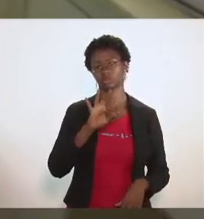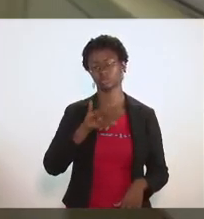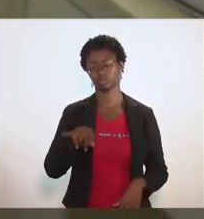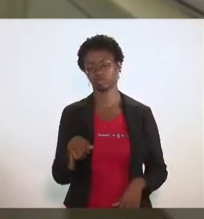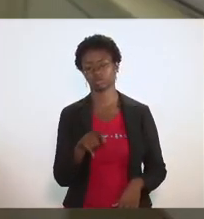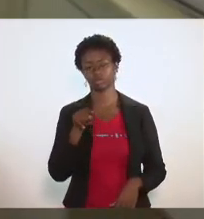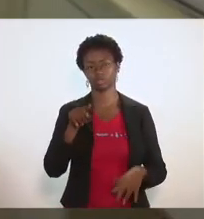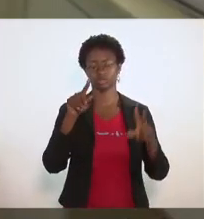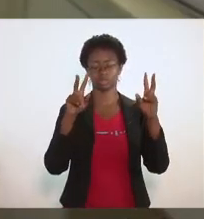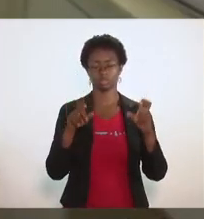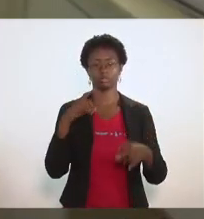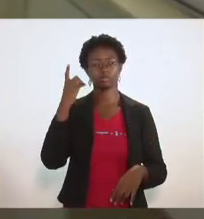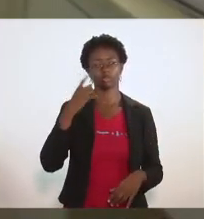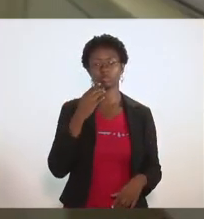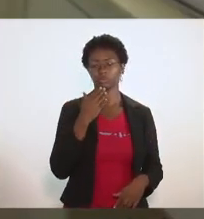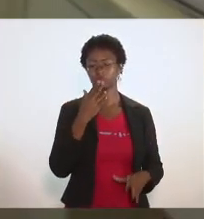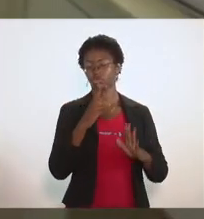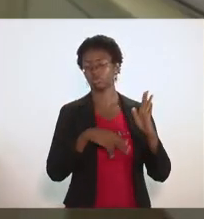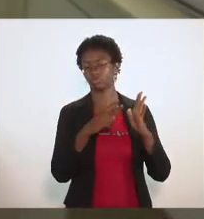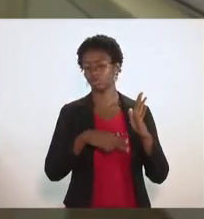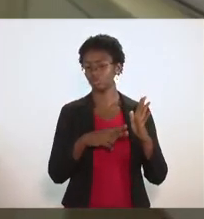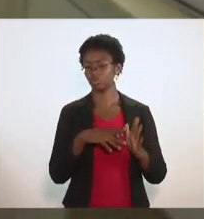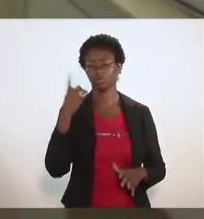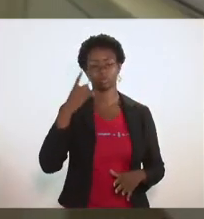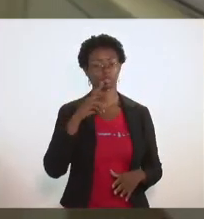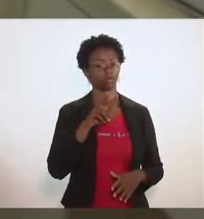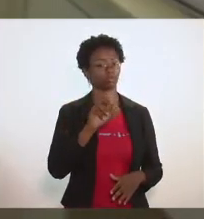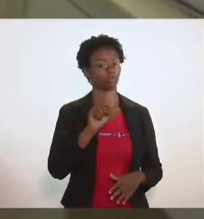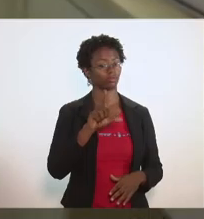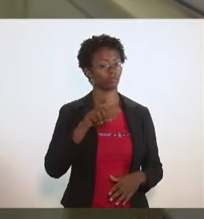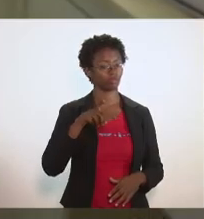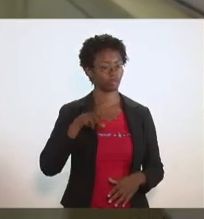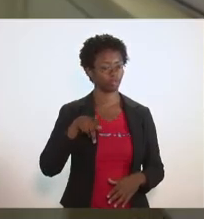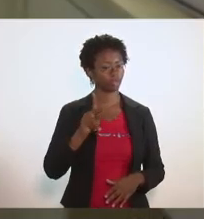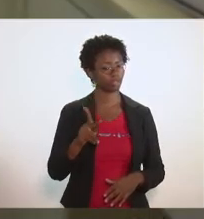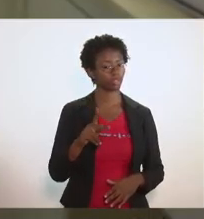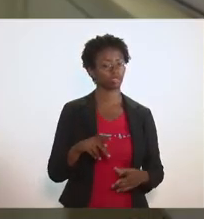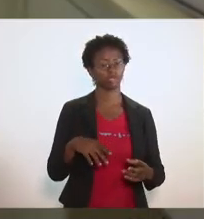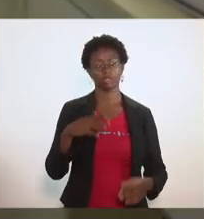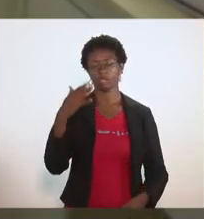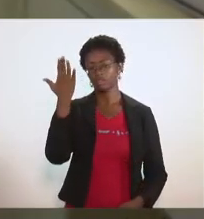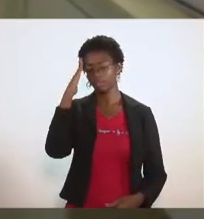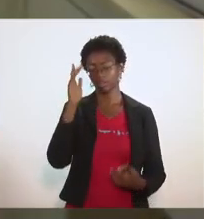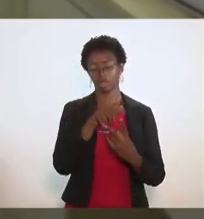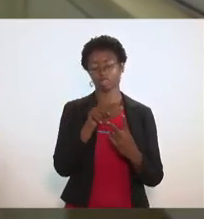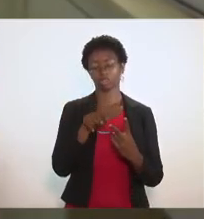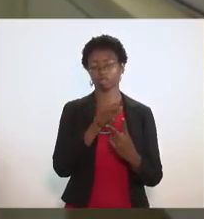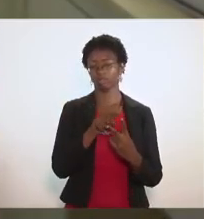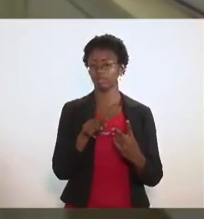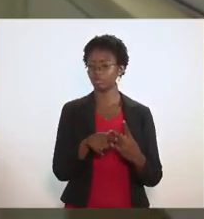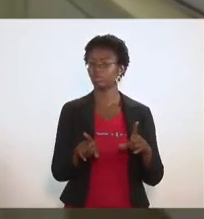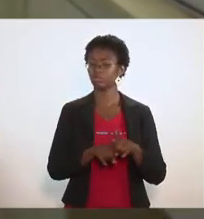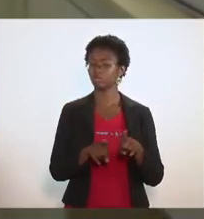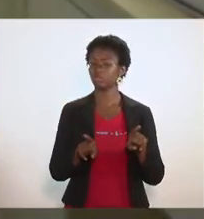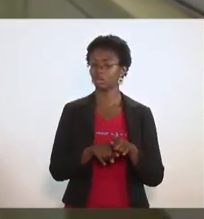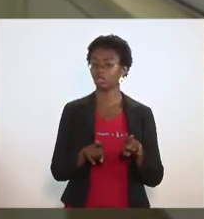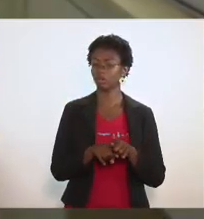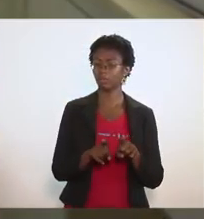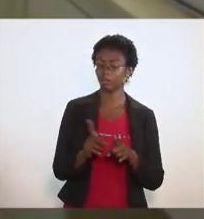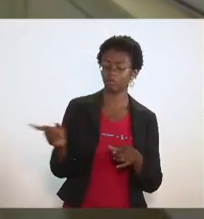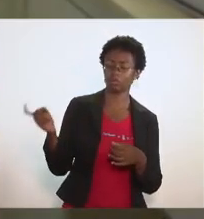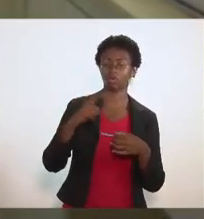É só para me anexar os fundamentos do voto em separado pela inconstitucionalidade, consoante decisão